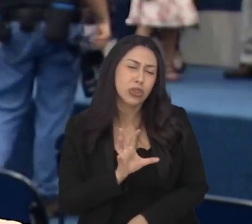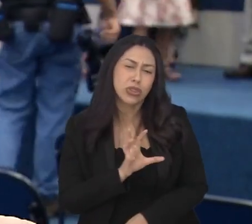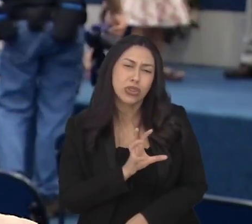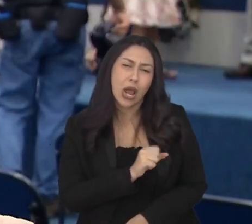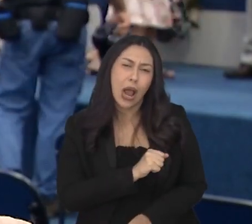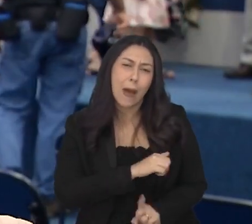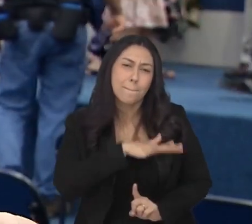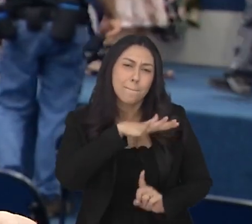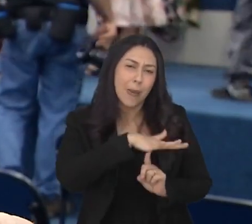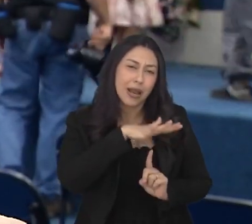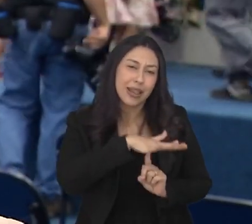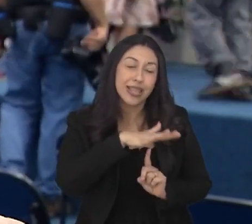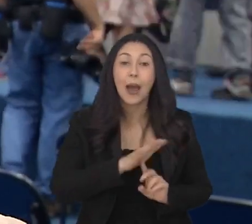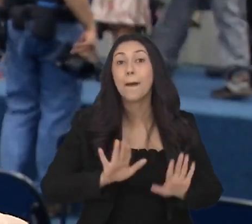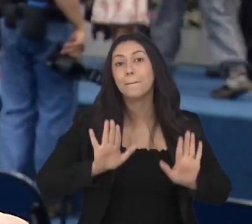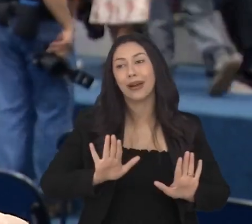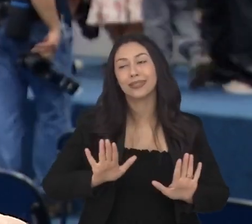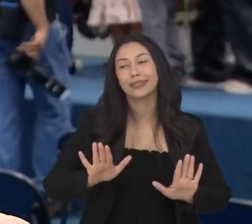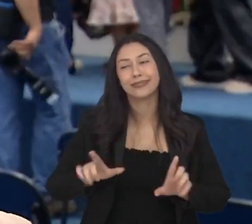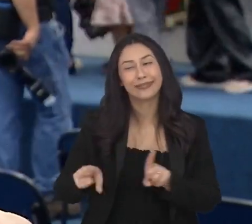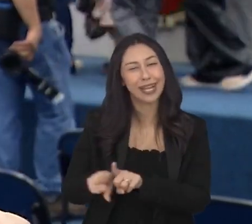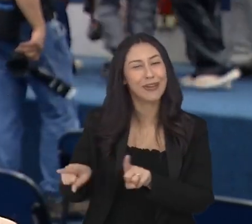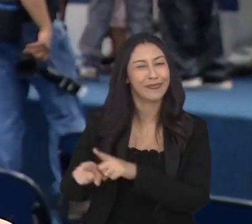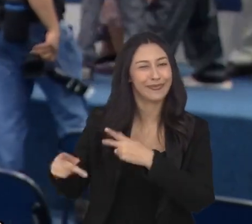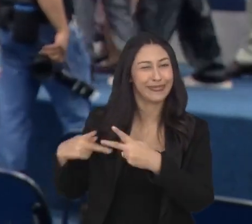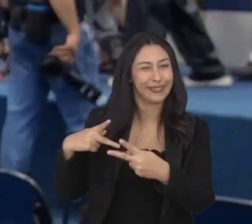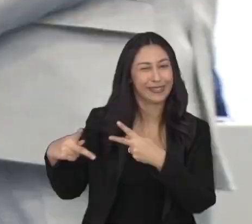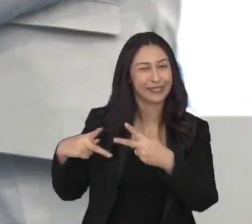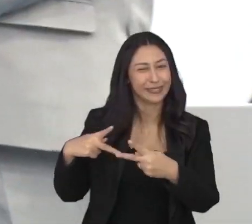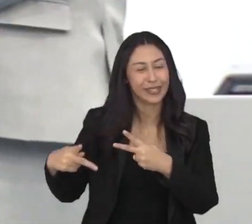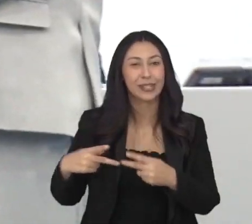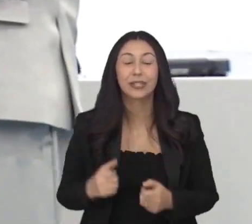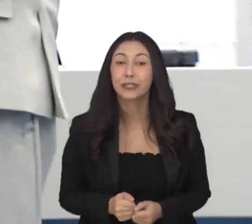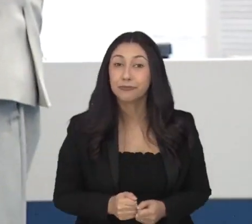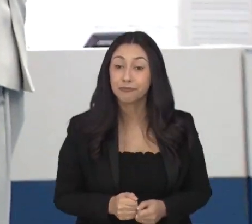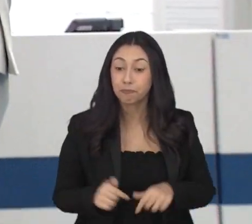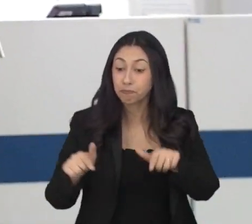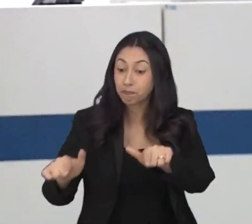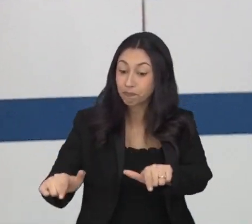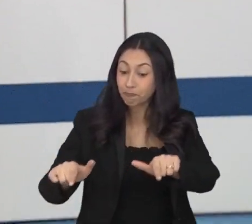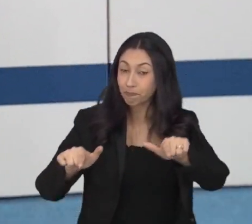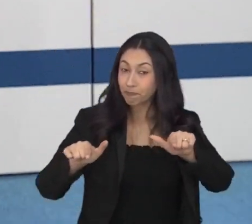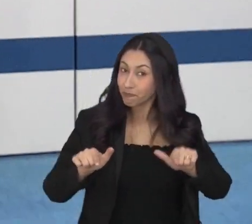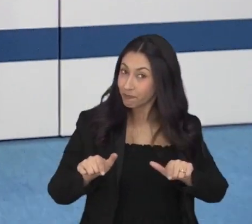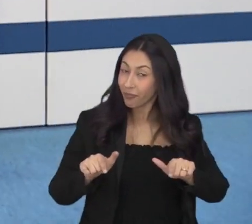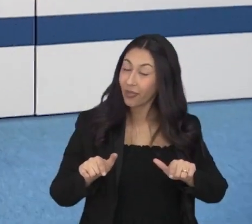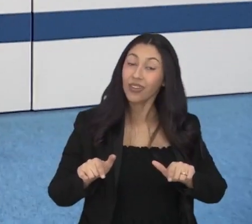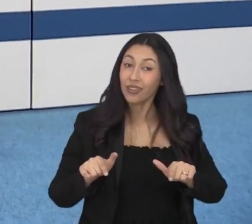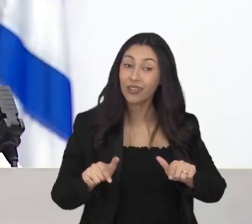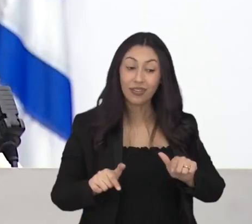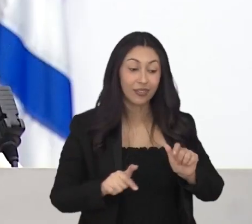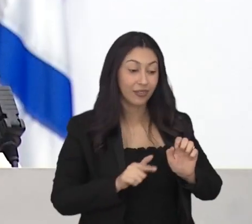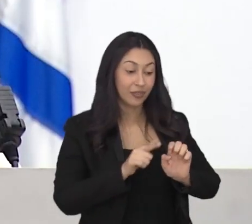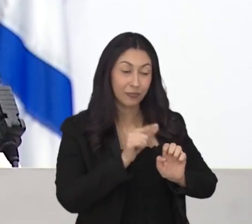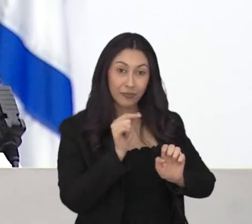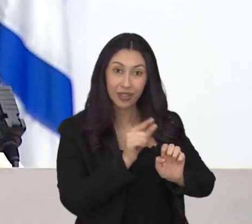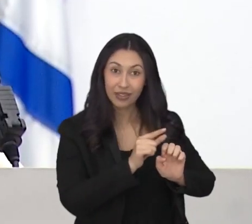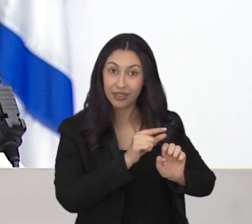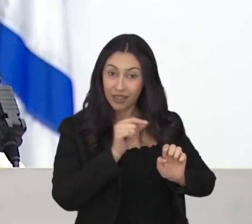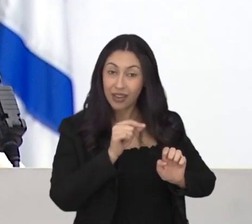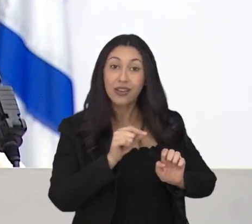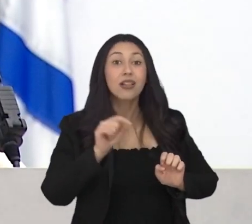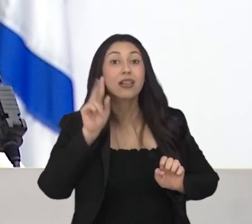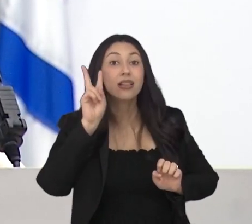Paraná, mas a metade agora é joseense. Após receber o título de cidadão joseense, o empresário